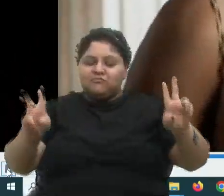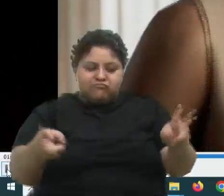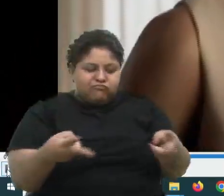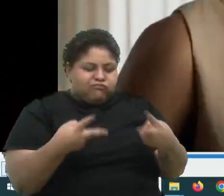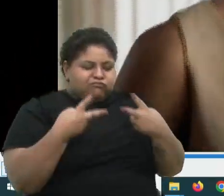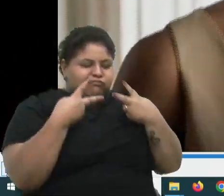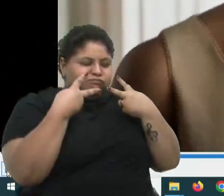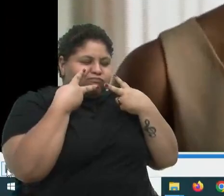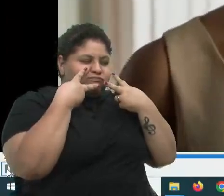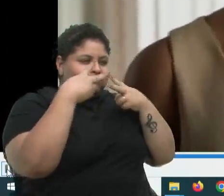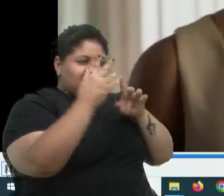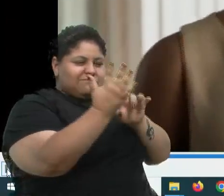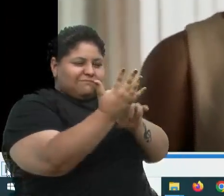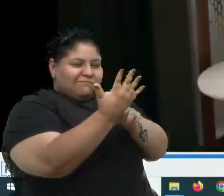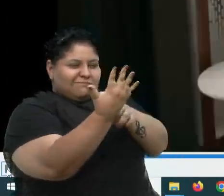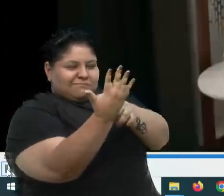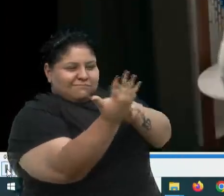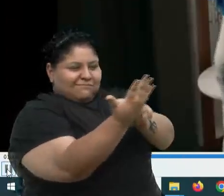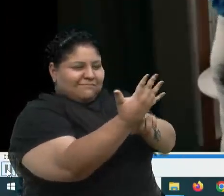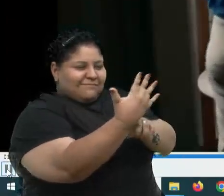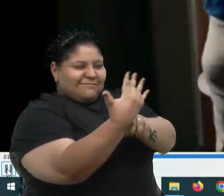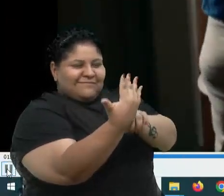no espelho